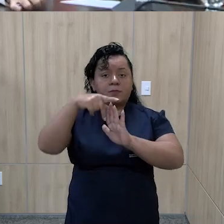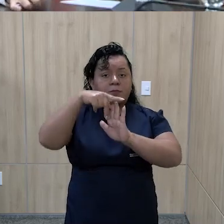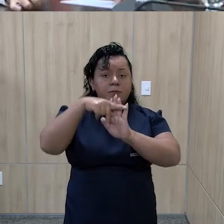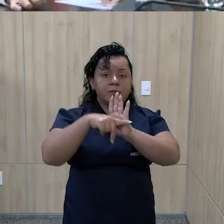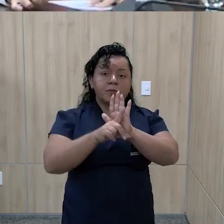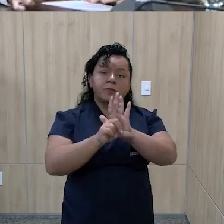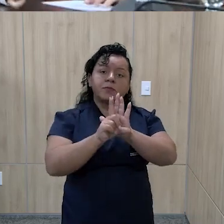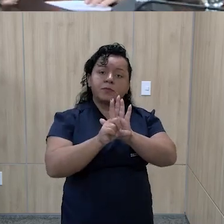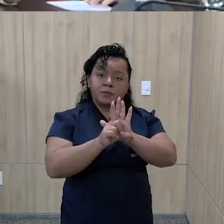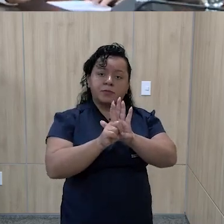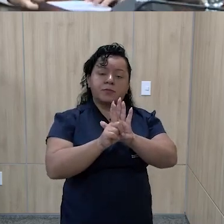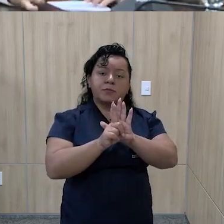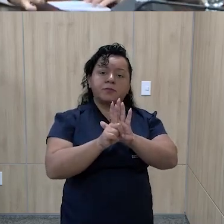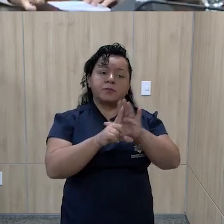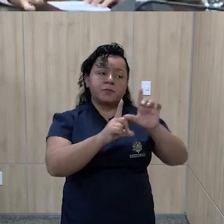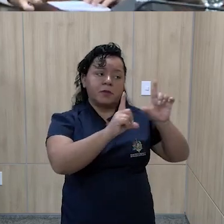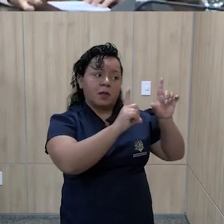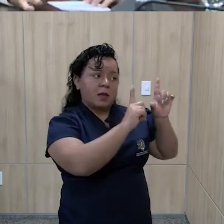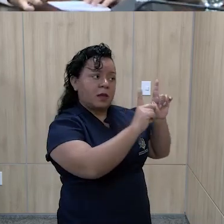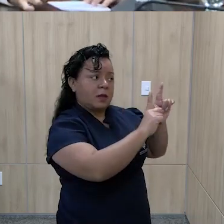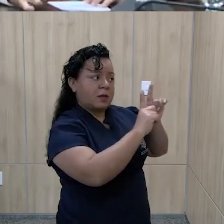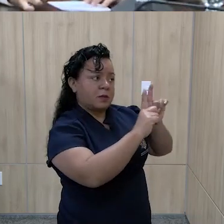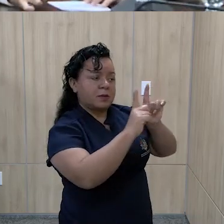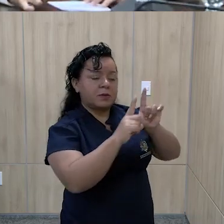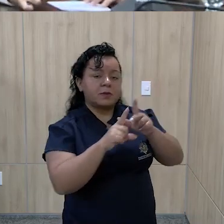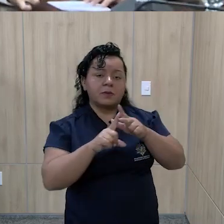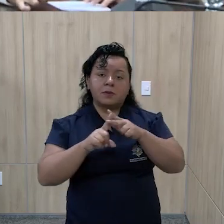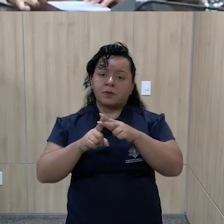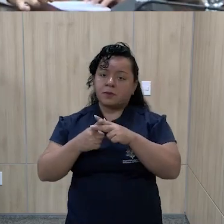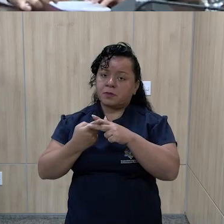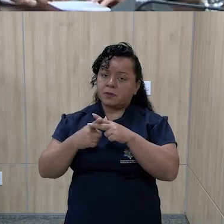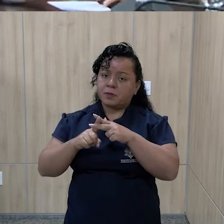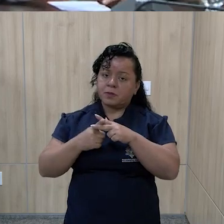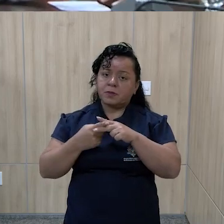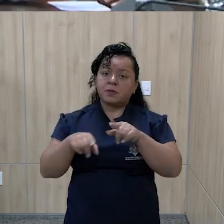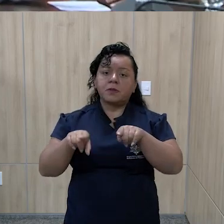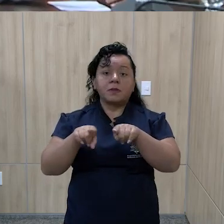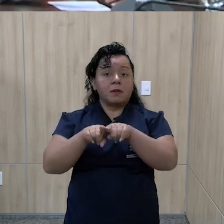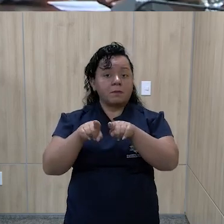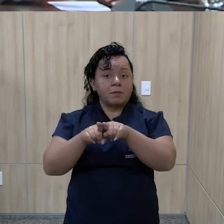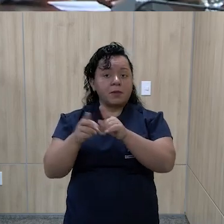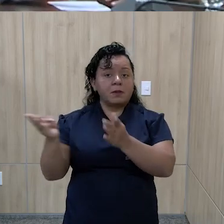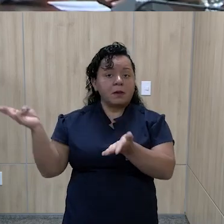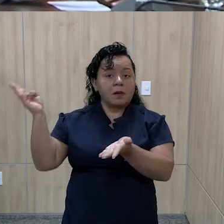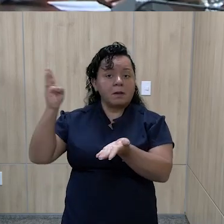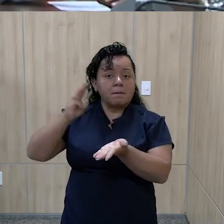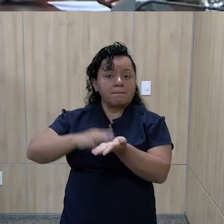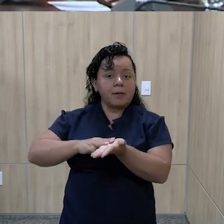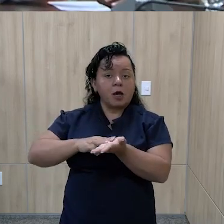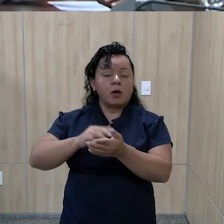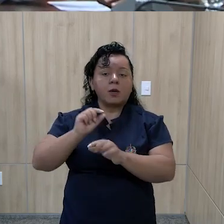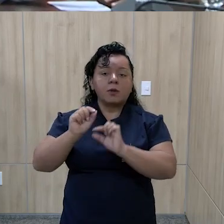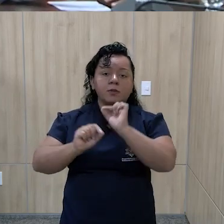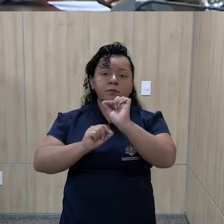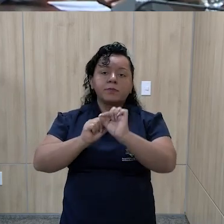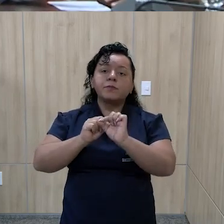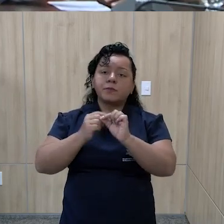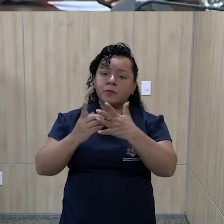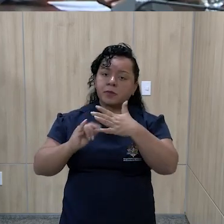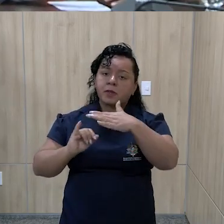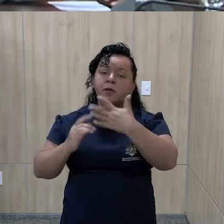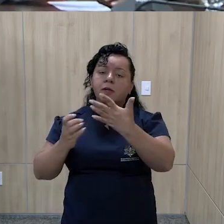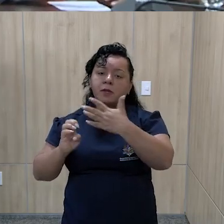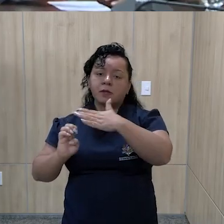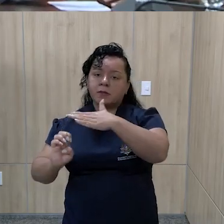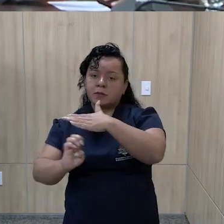de lei tem por objetivo que essas placas sejam corrigidas e também aplicam uma multa esses estabelecimentos multas